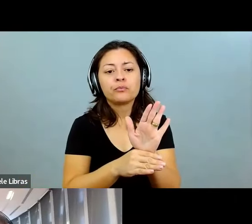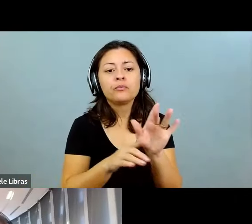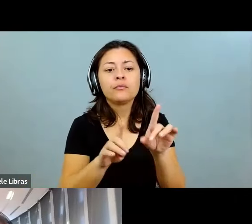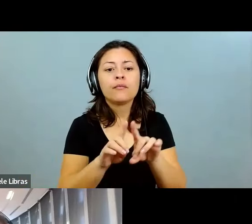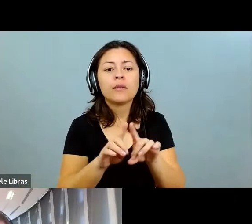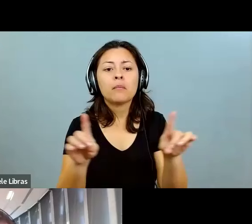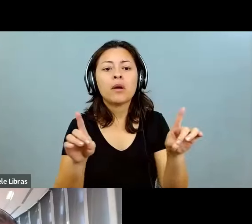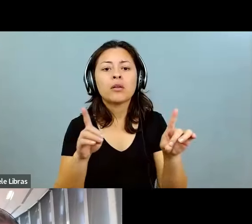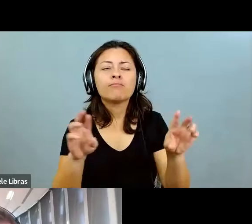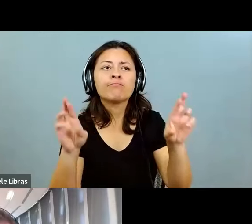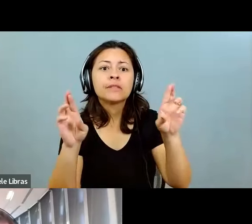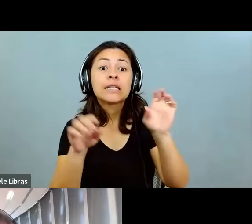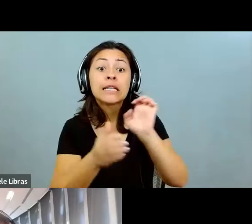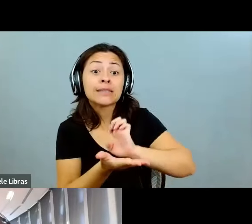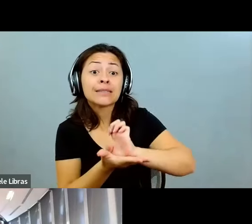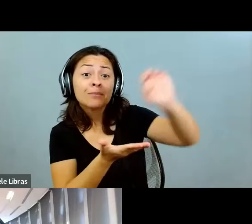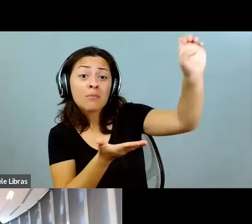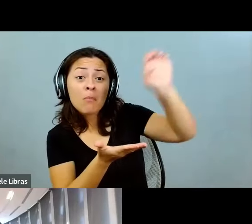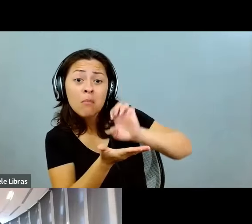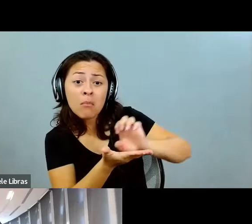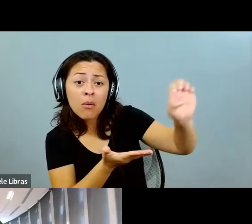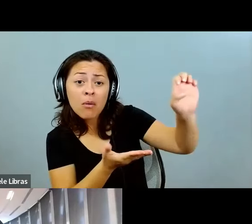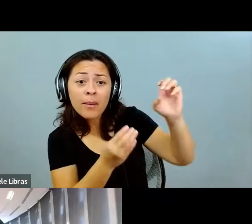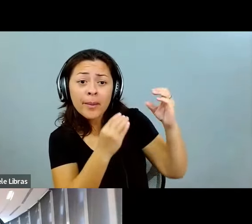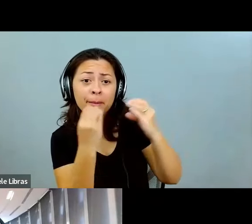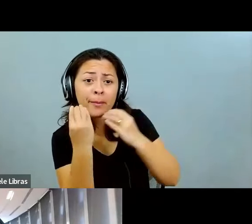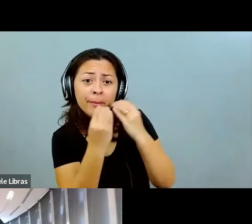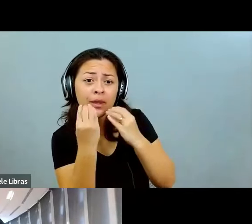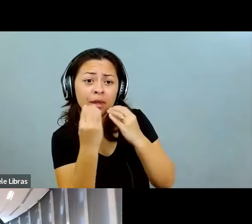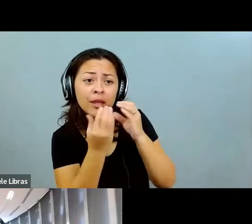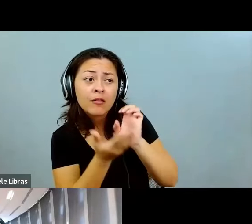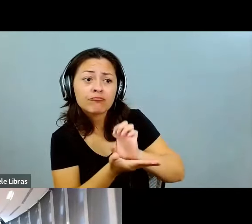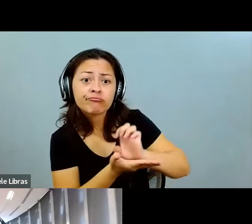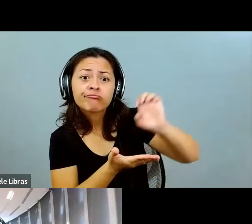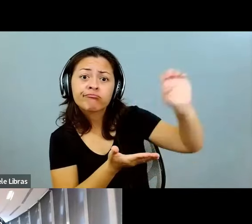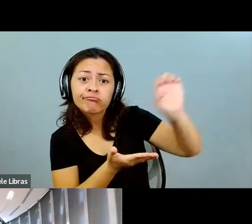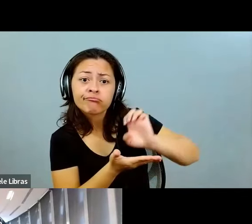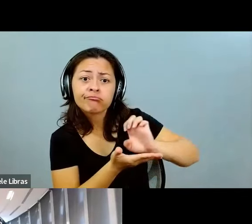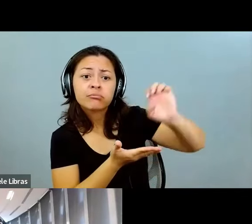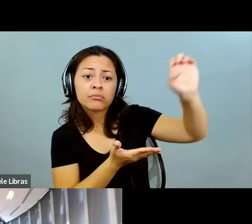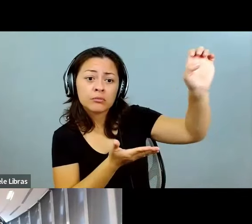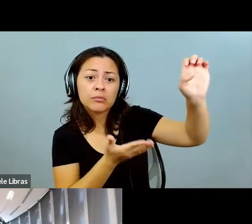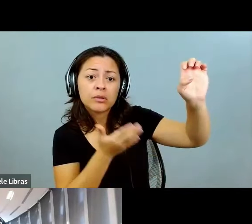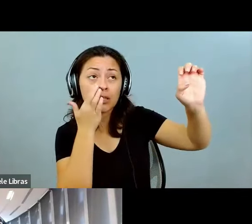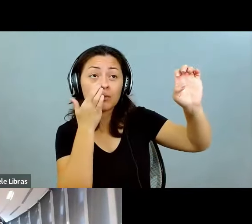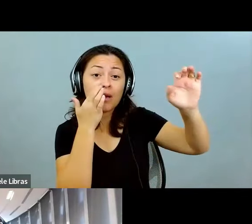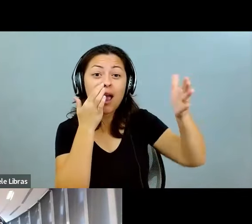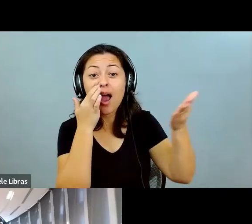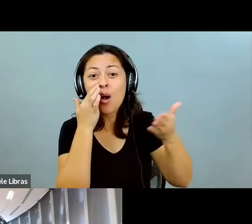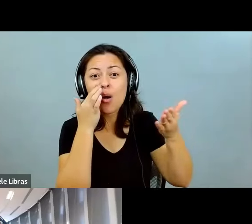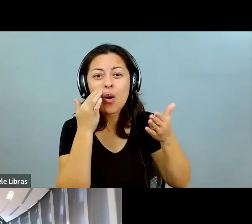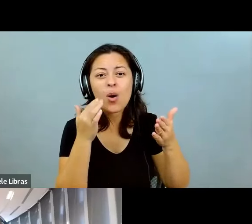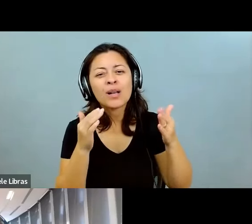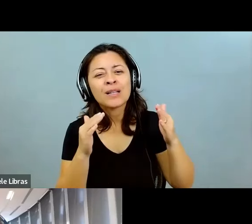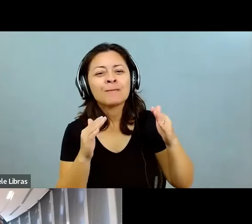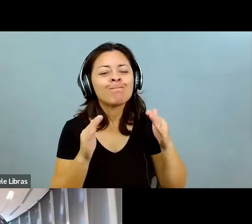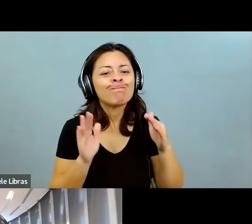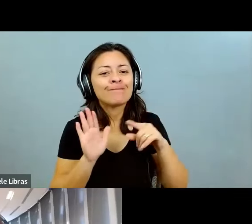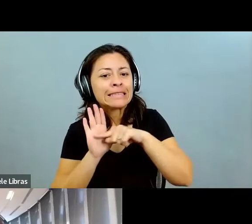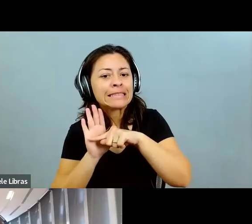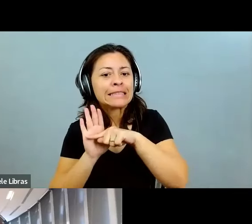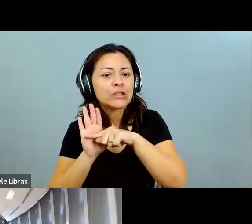perspectivas de exportação no caso do mil assim dado a paridade que você comentou realmente menos favoráveis até já se desenha